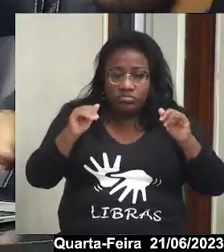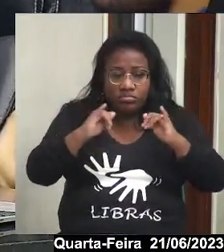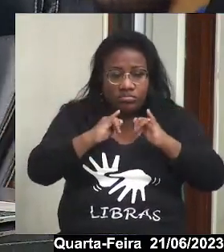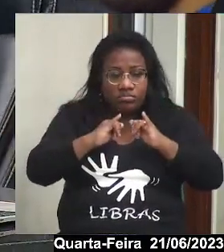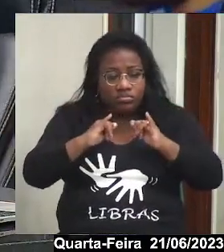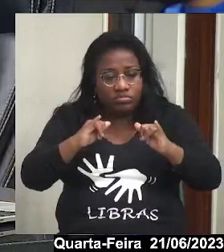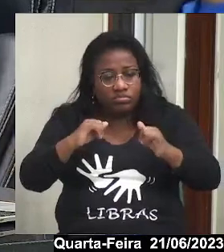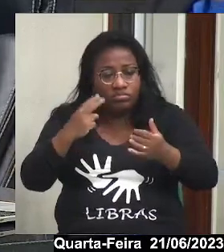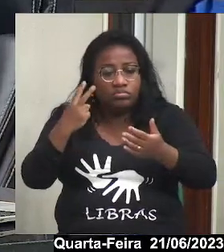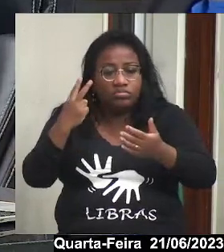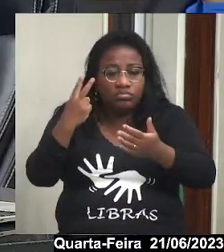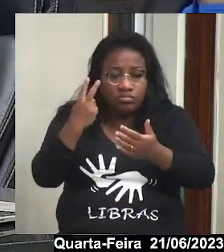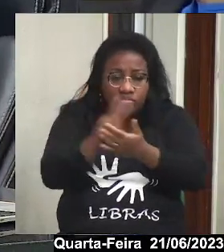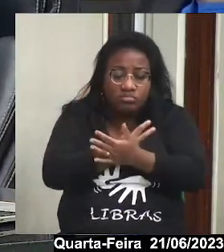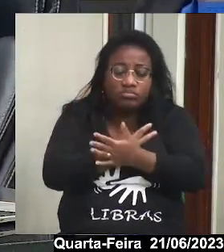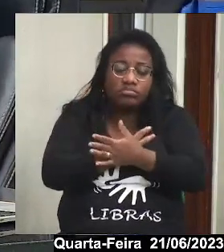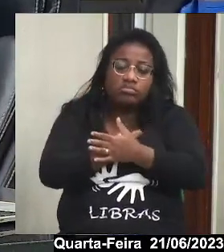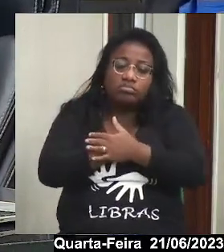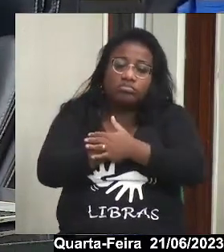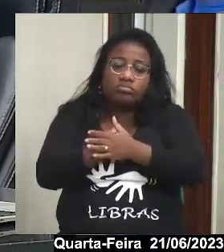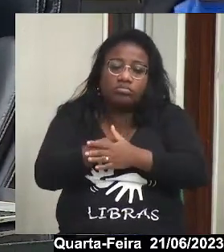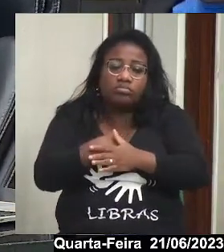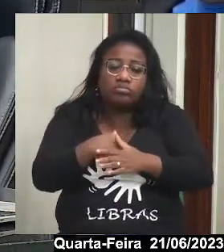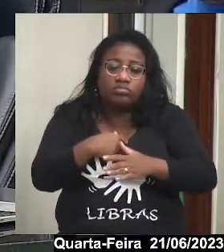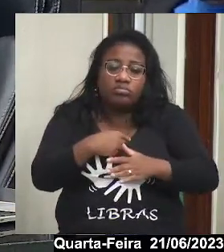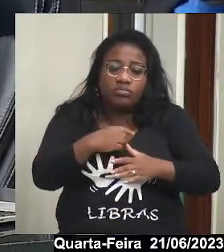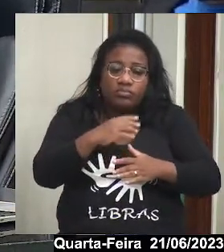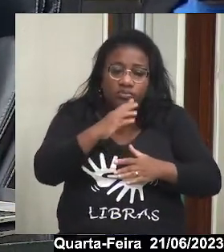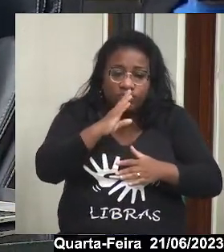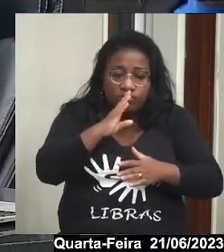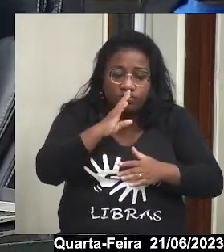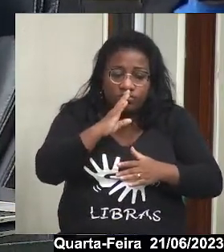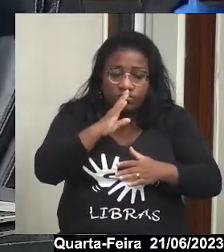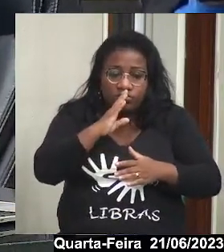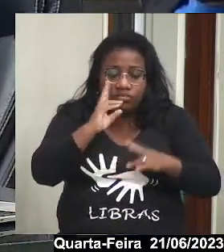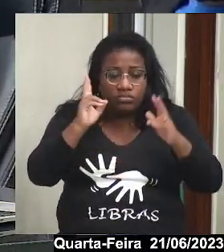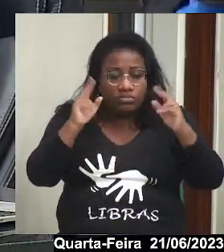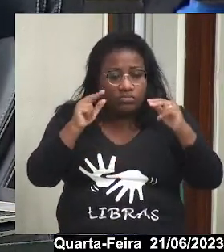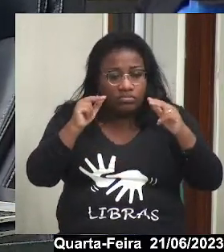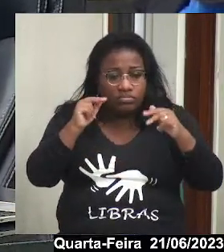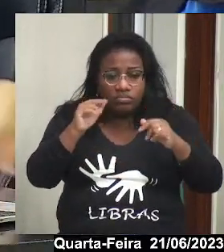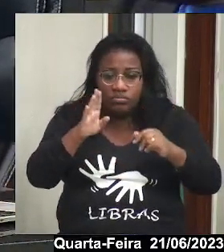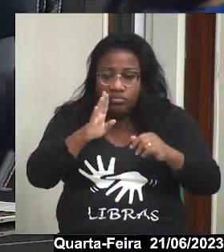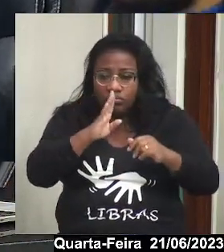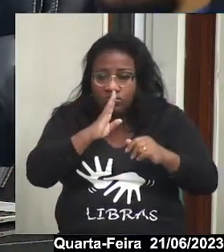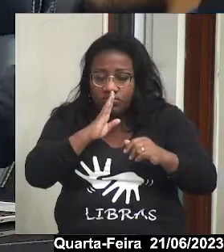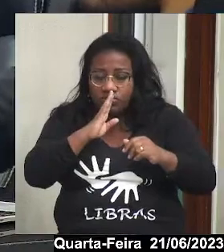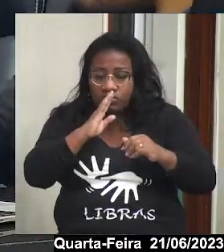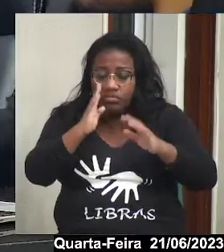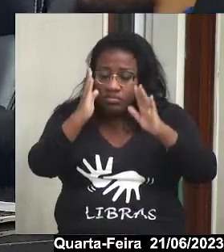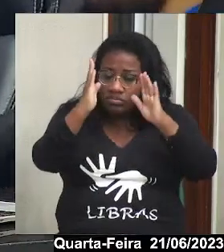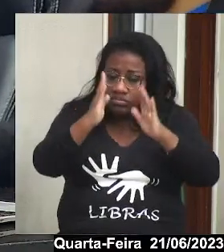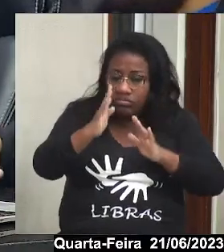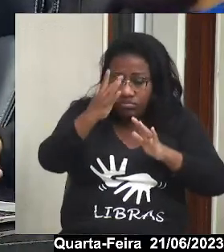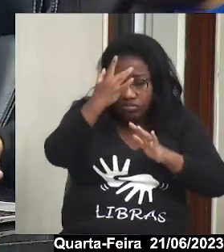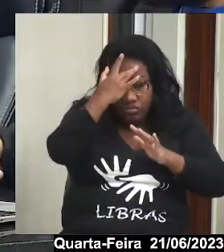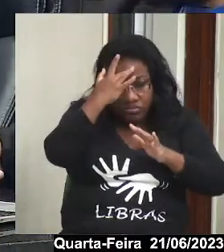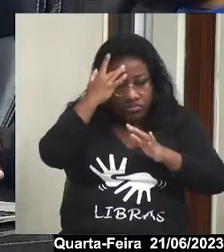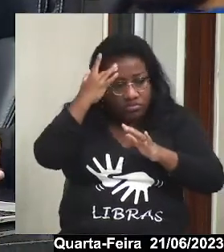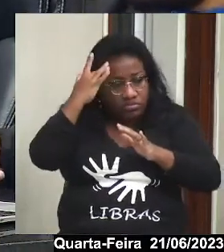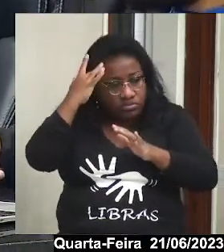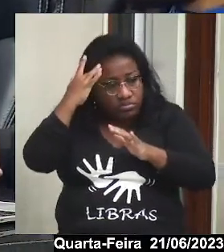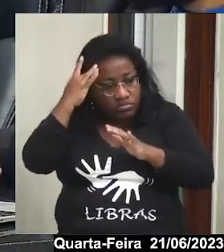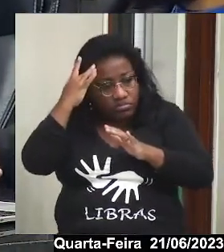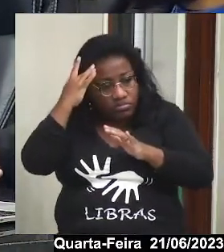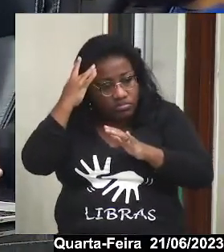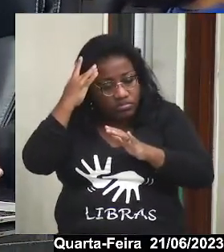falar o que eu penso. Se eu tiver errado, eu vou corrigir minha fala. Agora, jamais eu vou me calar diante de qualquer situação aonde